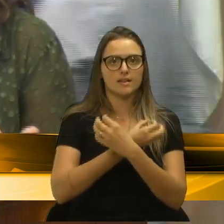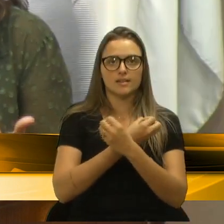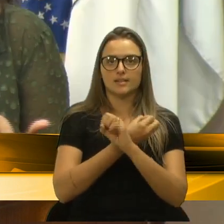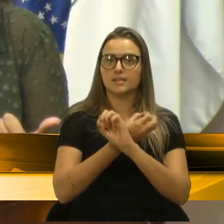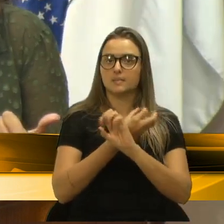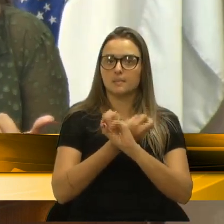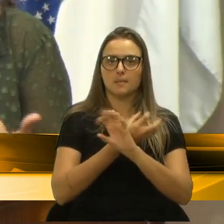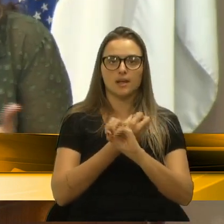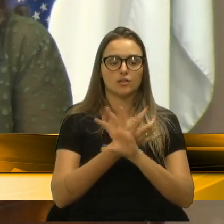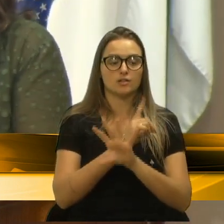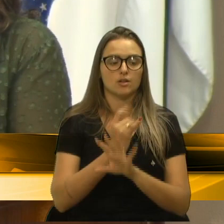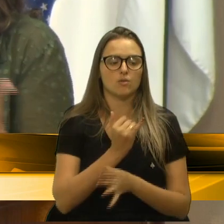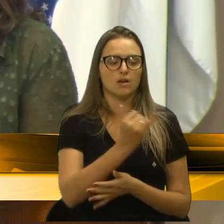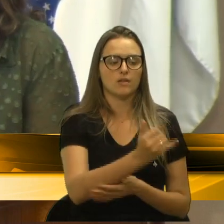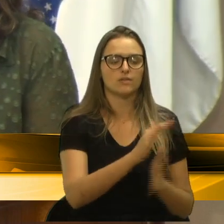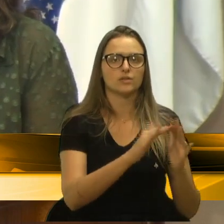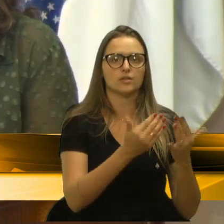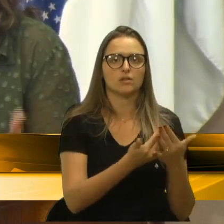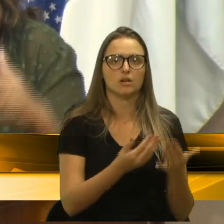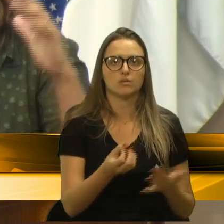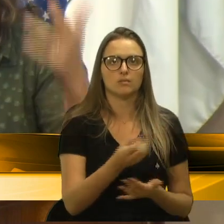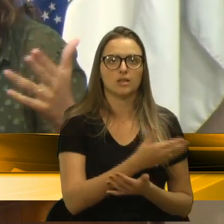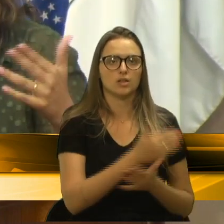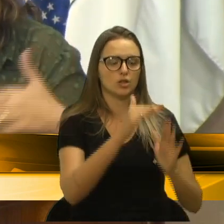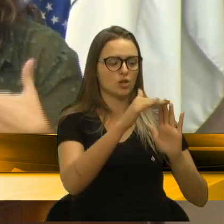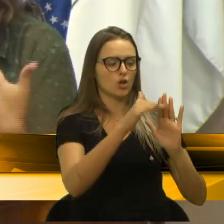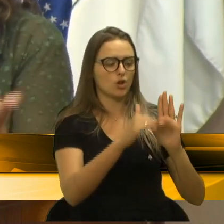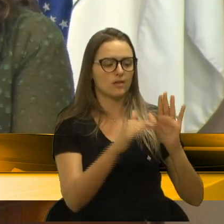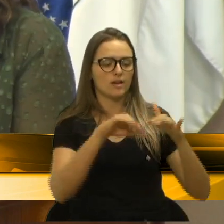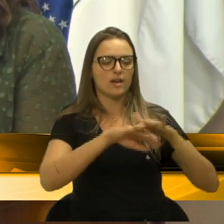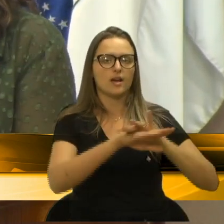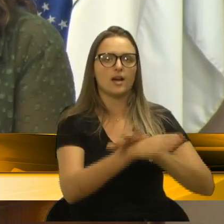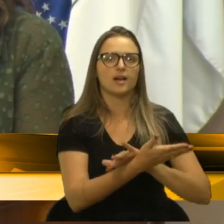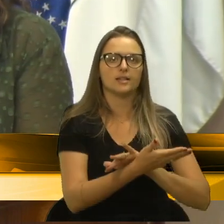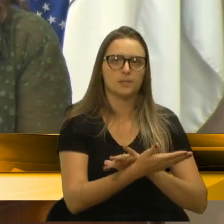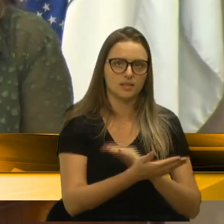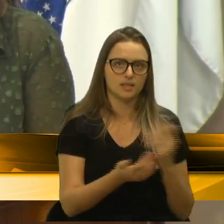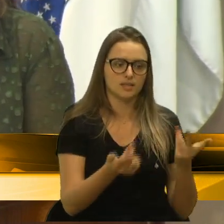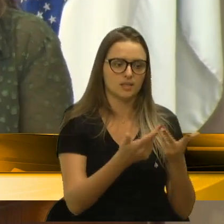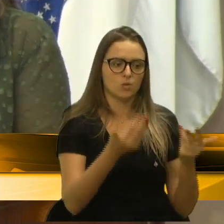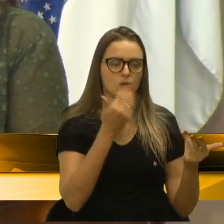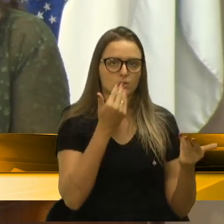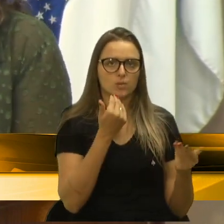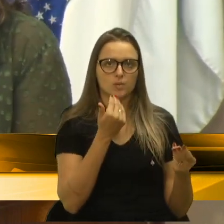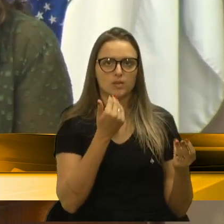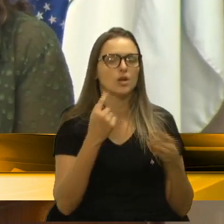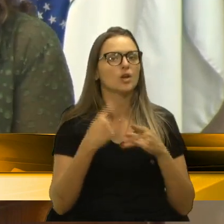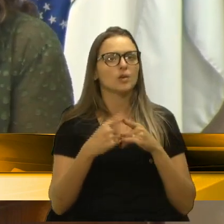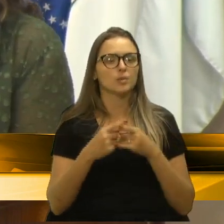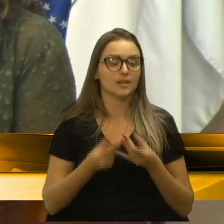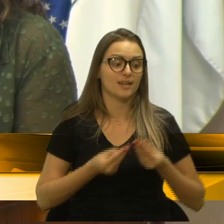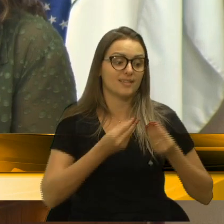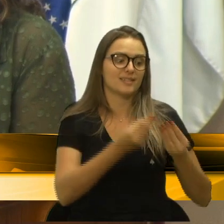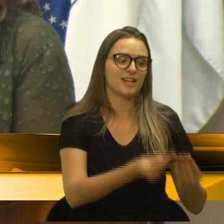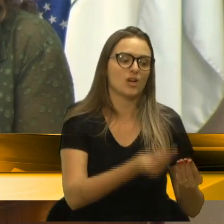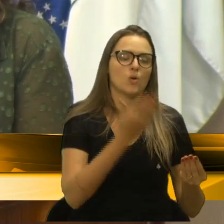as escolas de educação infantil um novo cardápio adequado ao que foi fornecido. porque não foi fornecido o